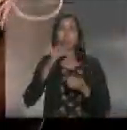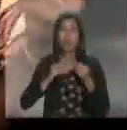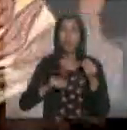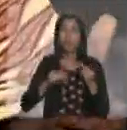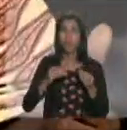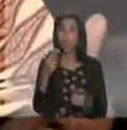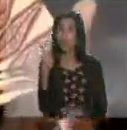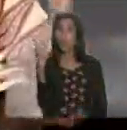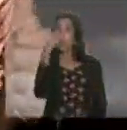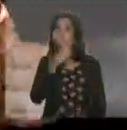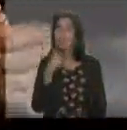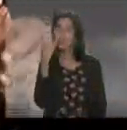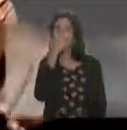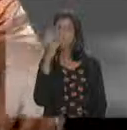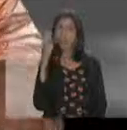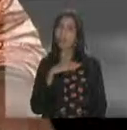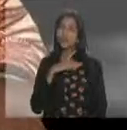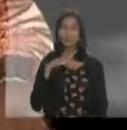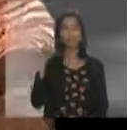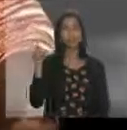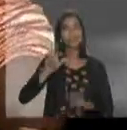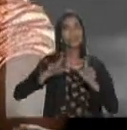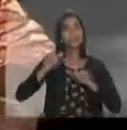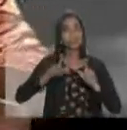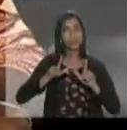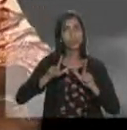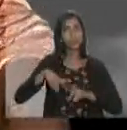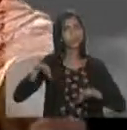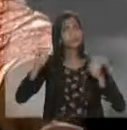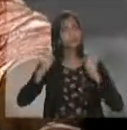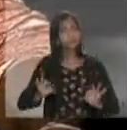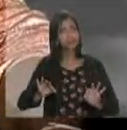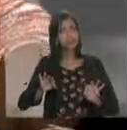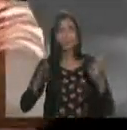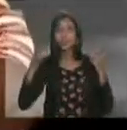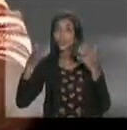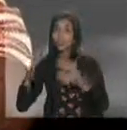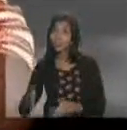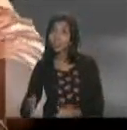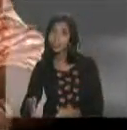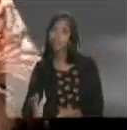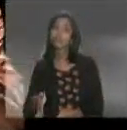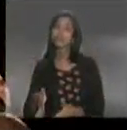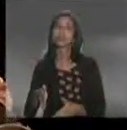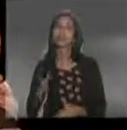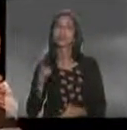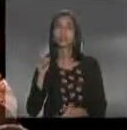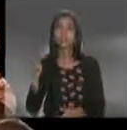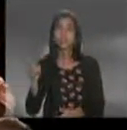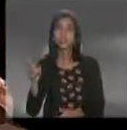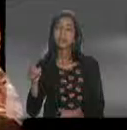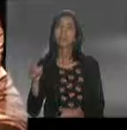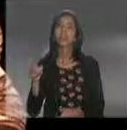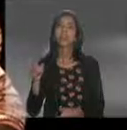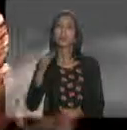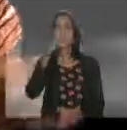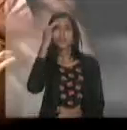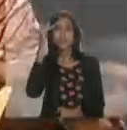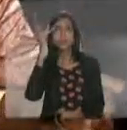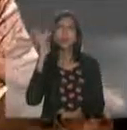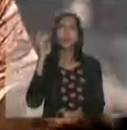está passando lá. E eu constatei realmente, quando você chega, né,